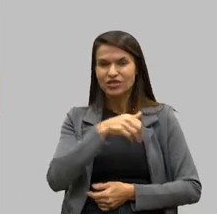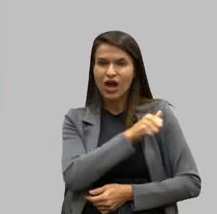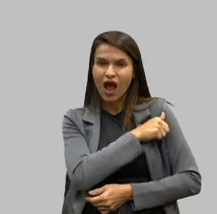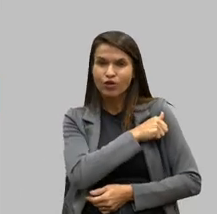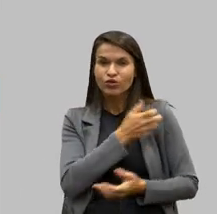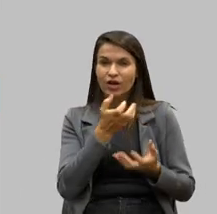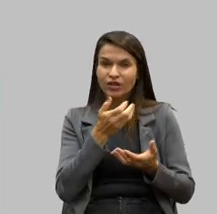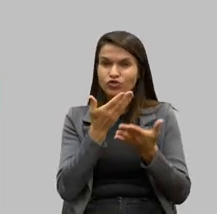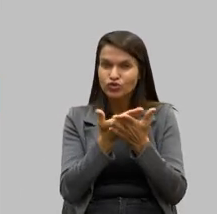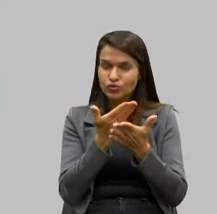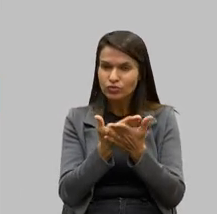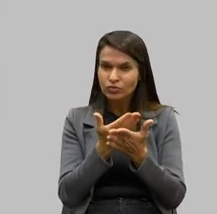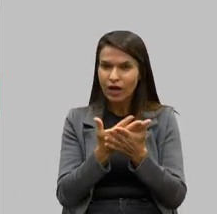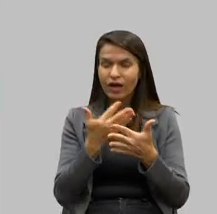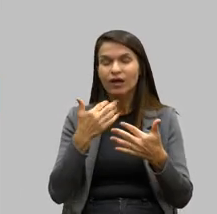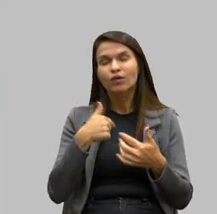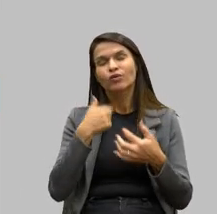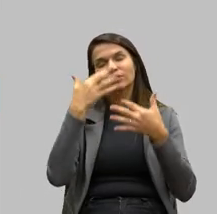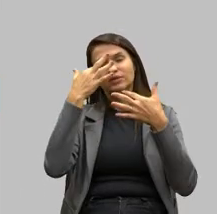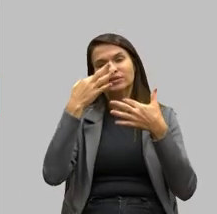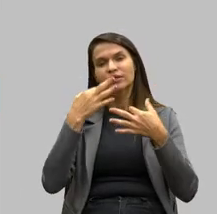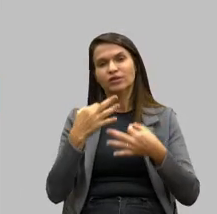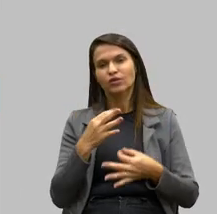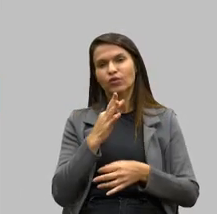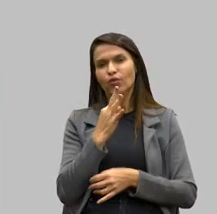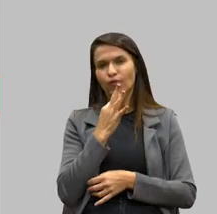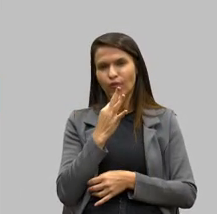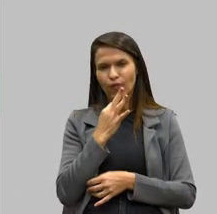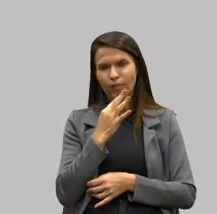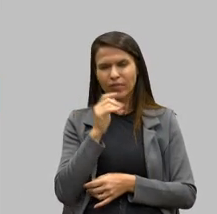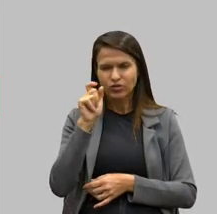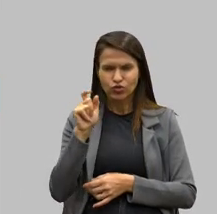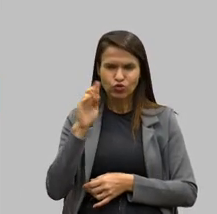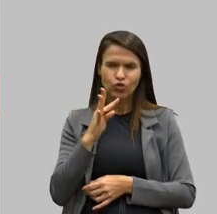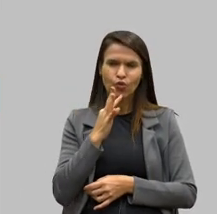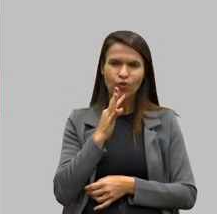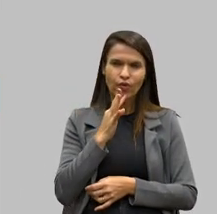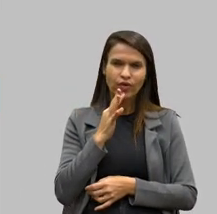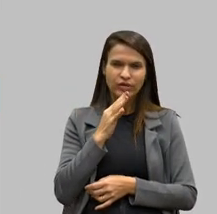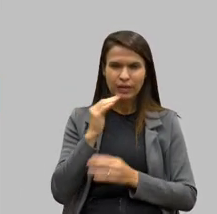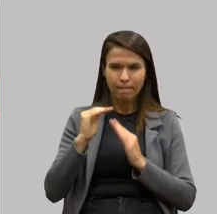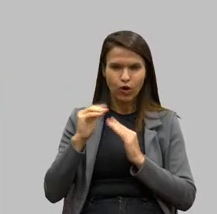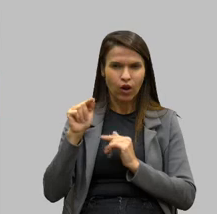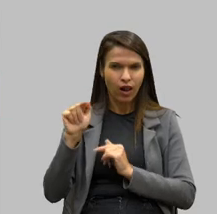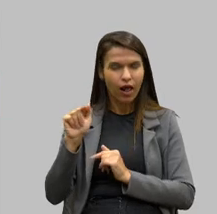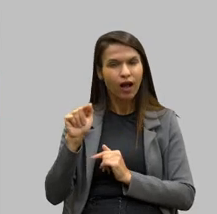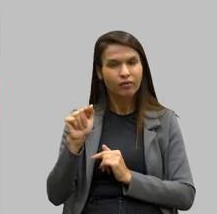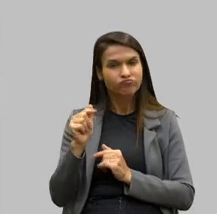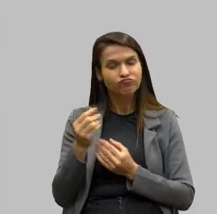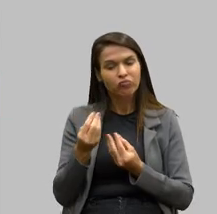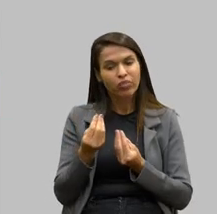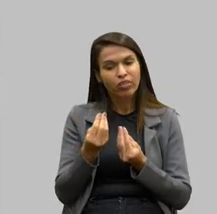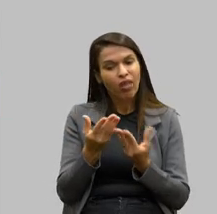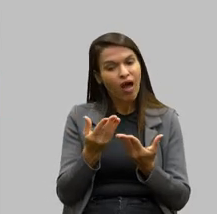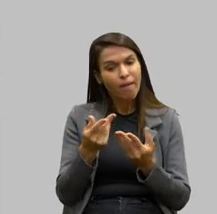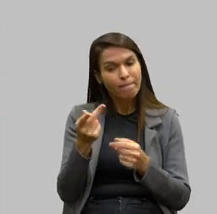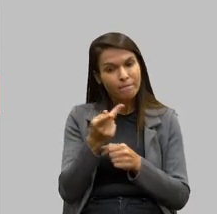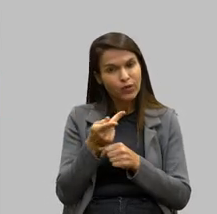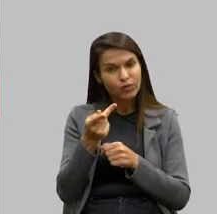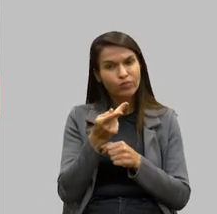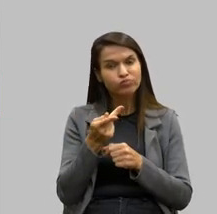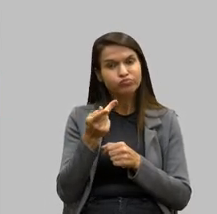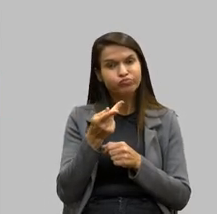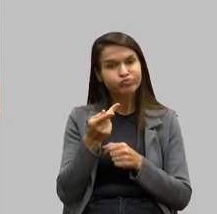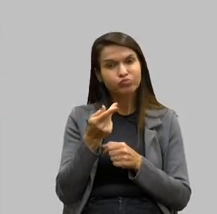que eu tenho conhecidos que moram lá fora antes. É porque a procura é pela oferta.